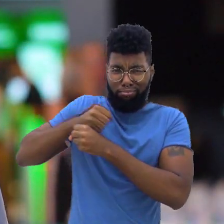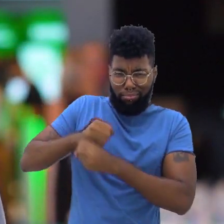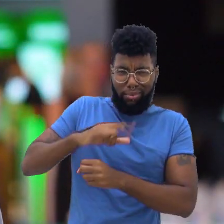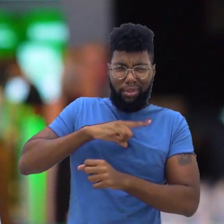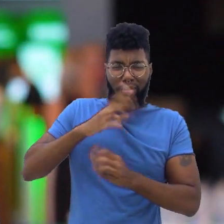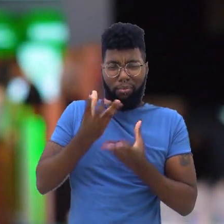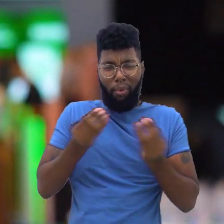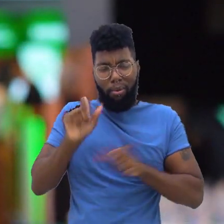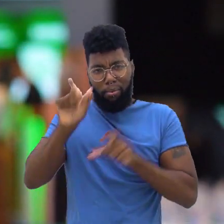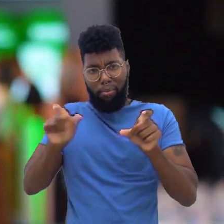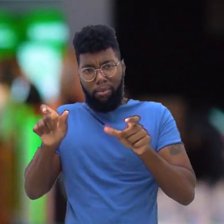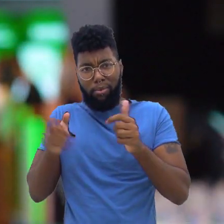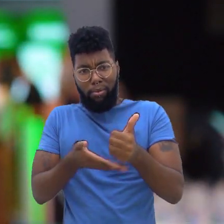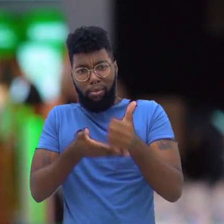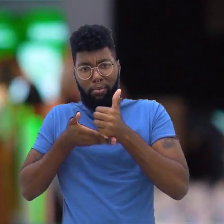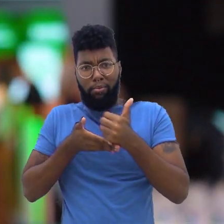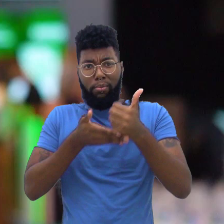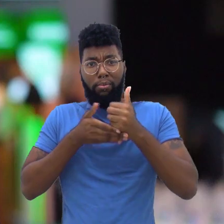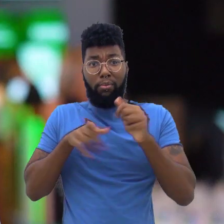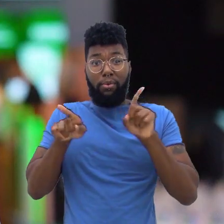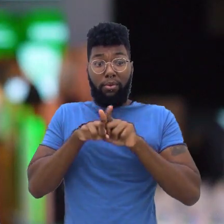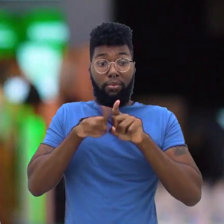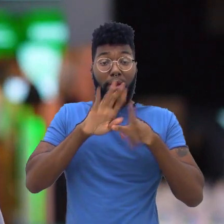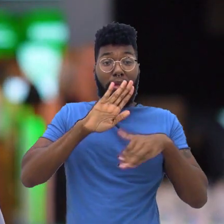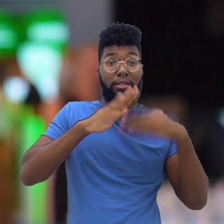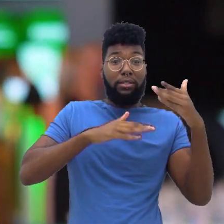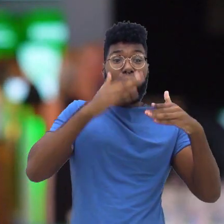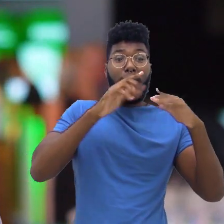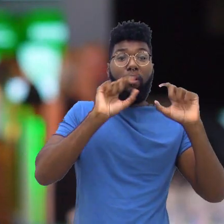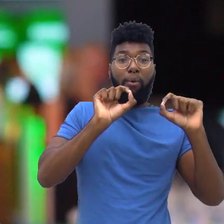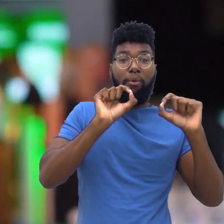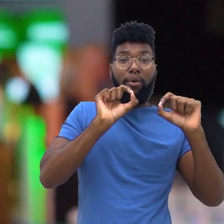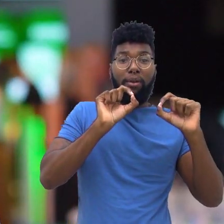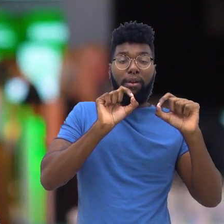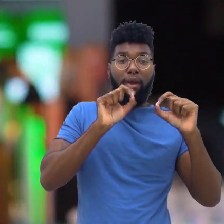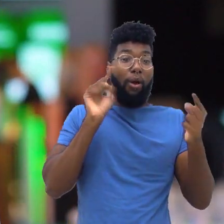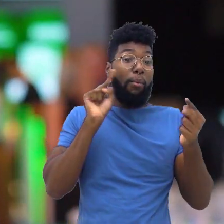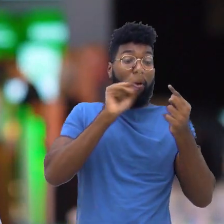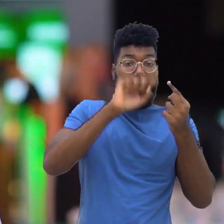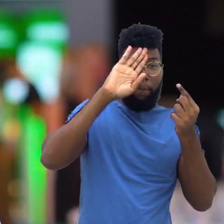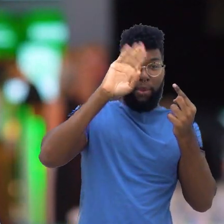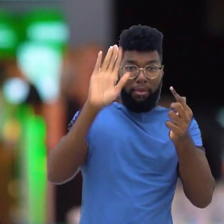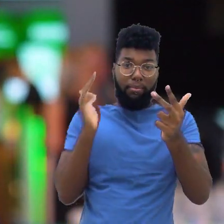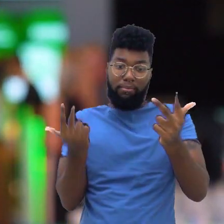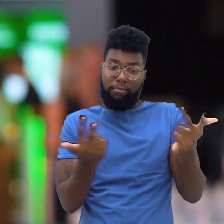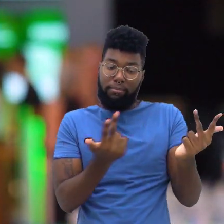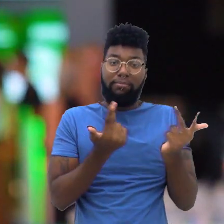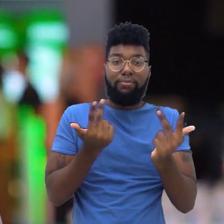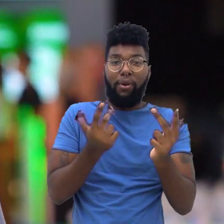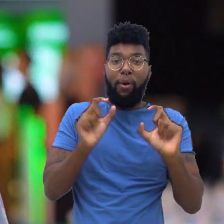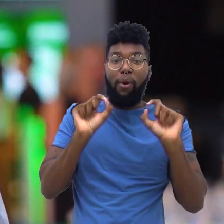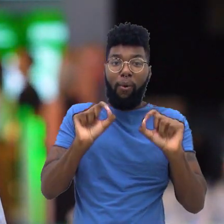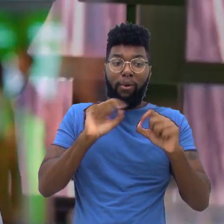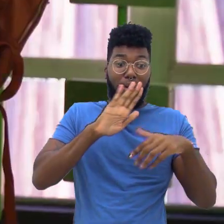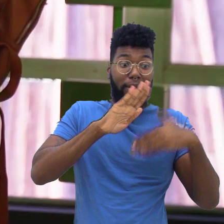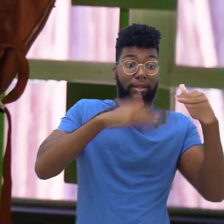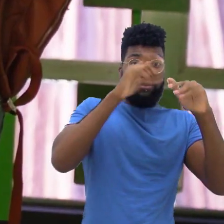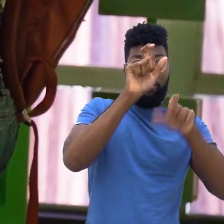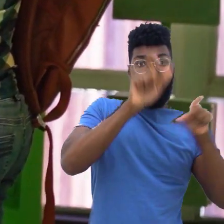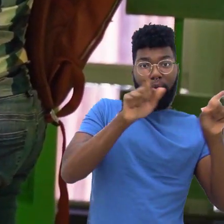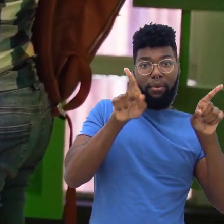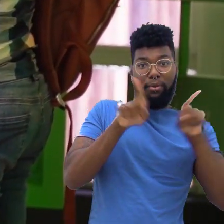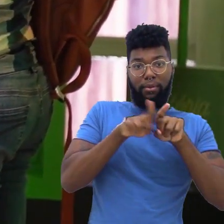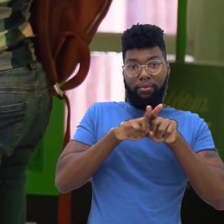muitas cabeças, é um trabalho que desenvolve basicamente o sentido da nossa existência, dos nossos objetivos comuns, desenvolver